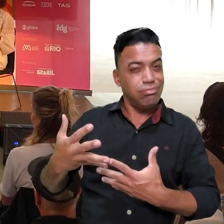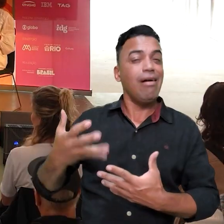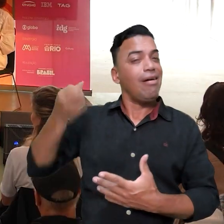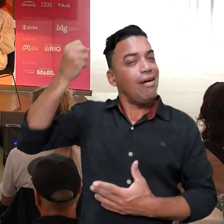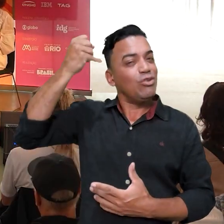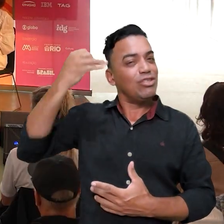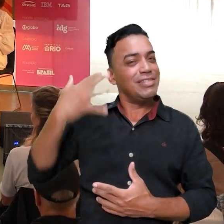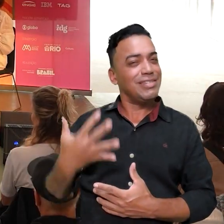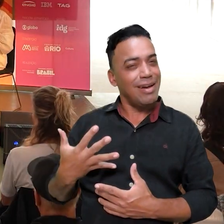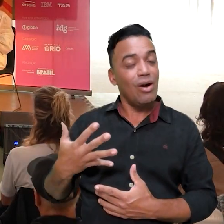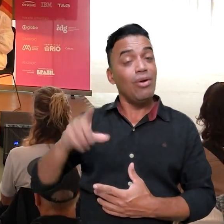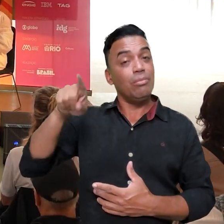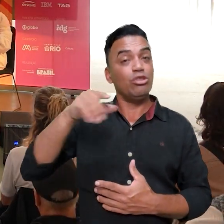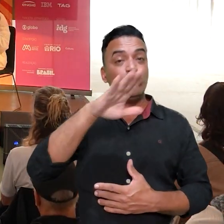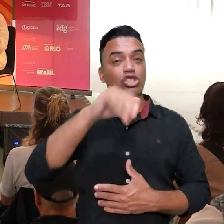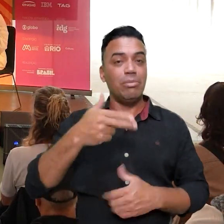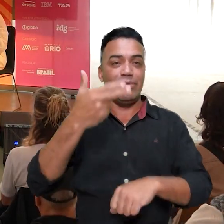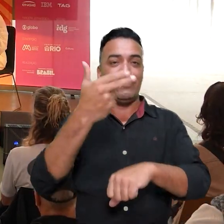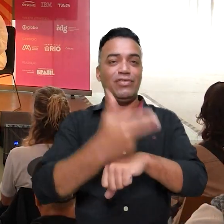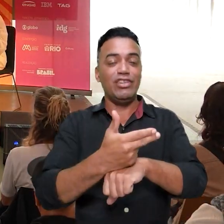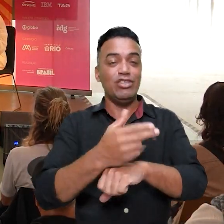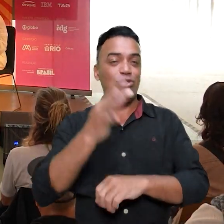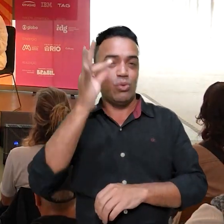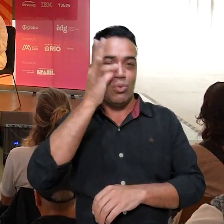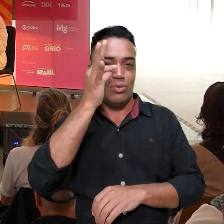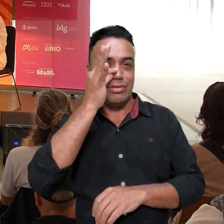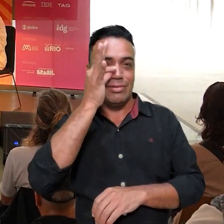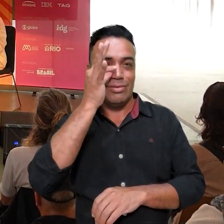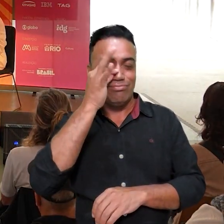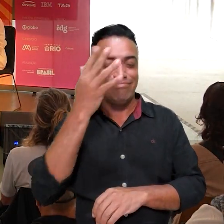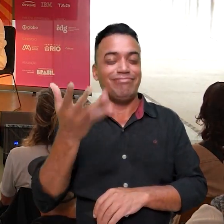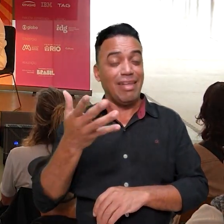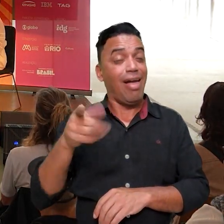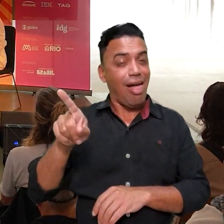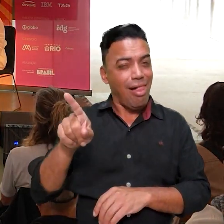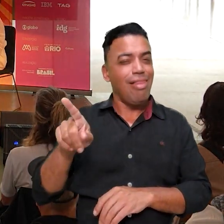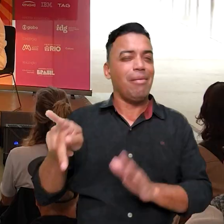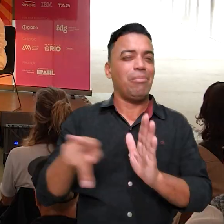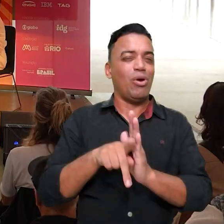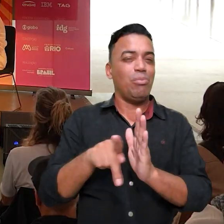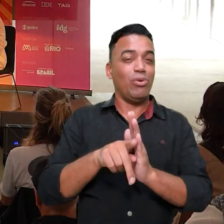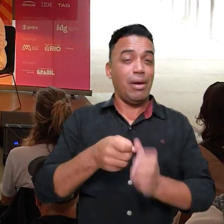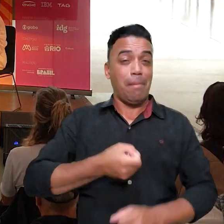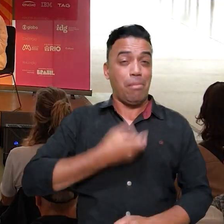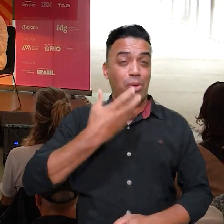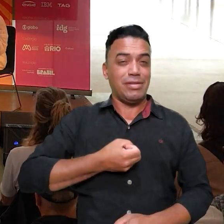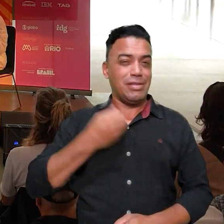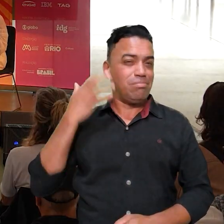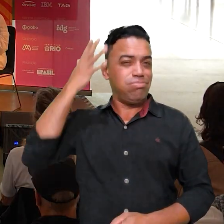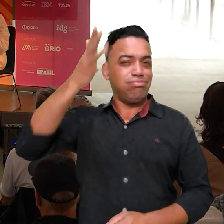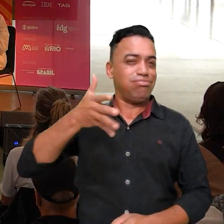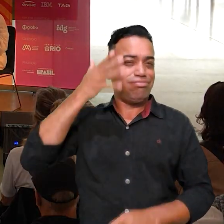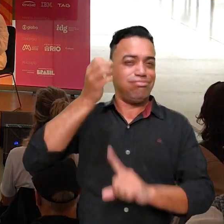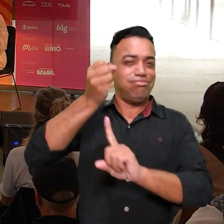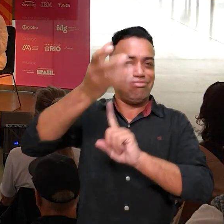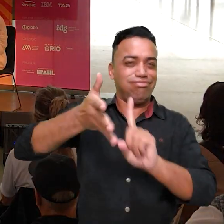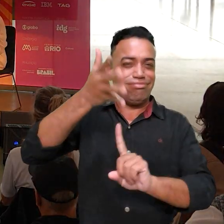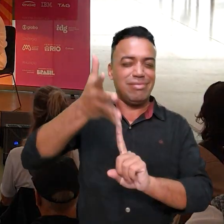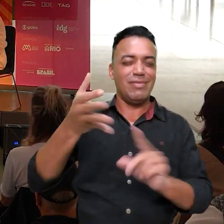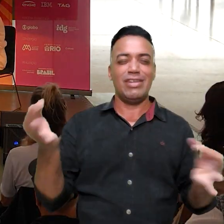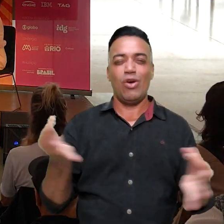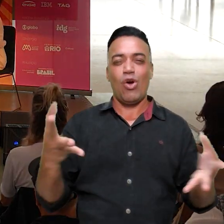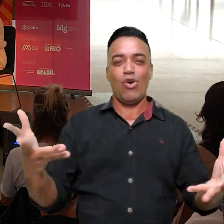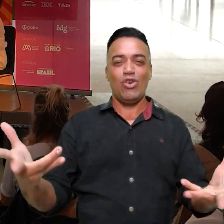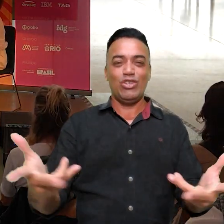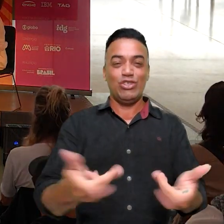Da esquerda para a direita, a primeira pessoa sentada é Aidano André Mota, um homem branco de cabelos curtos rente à cabeça de